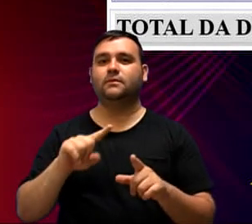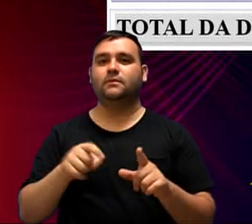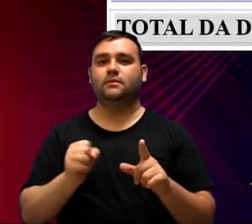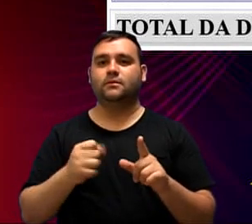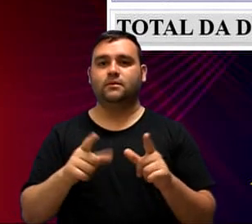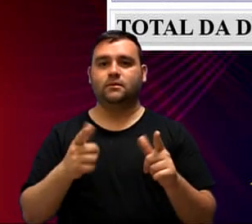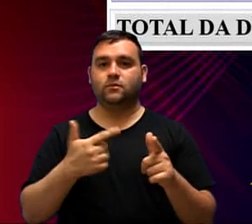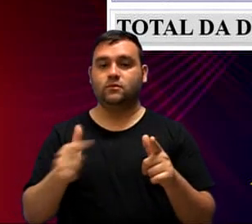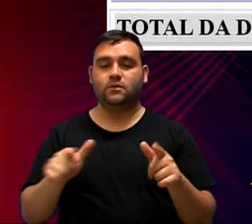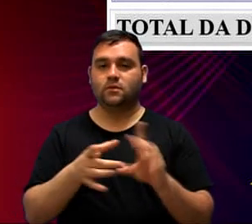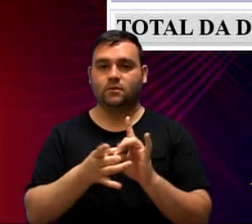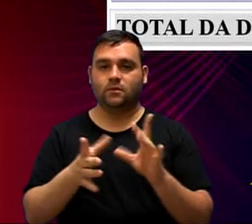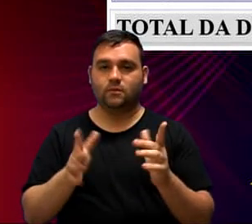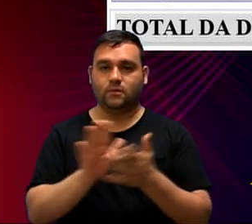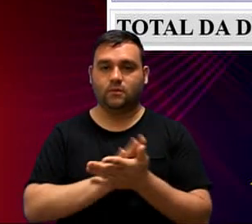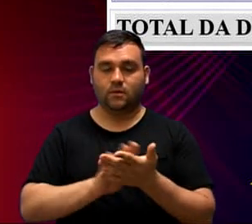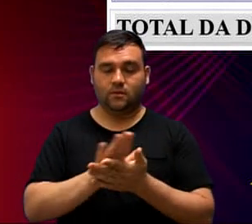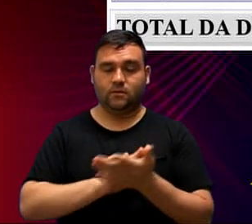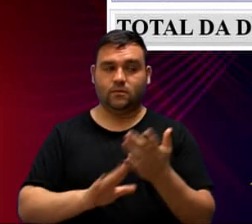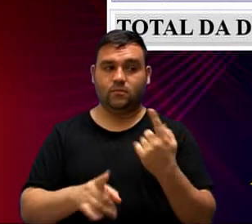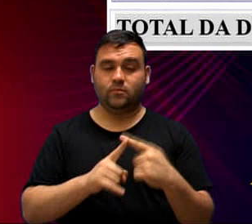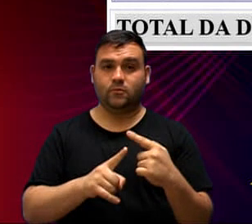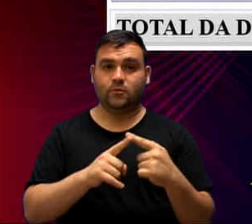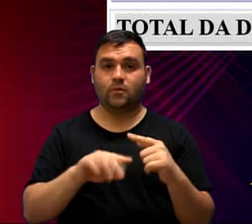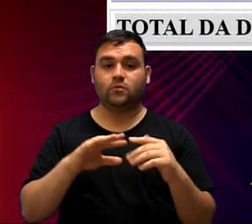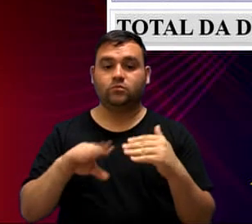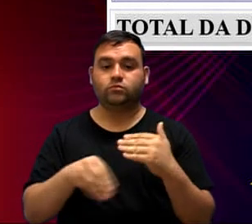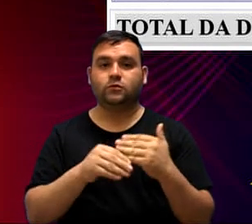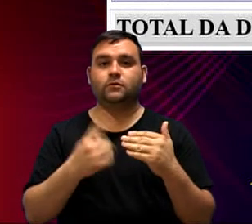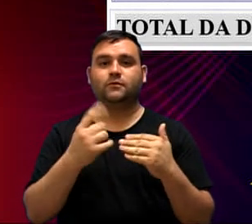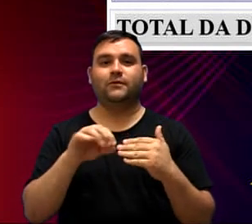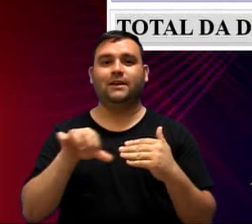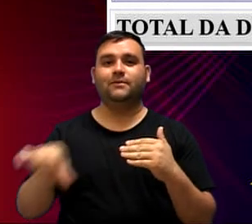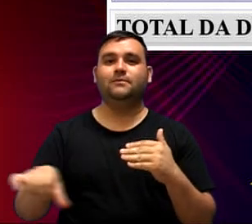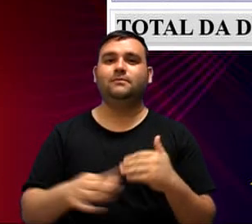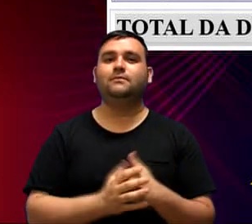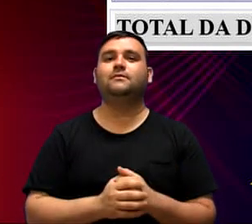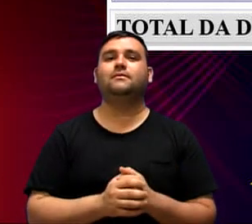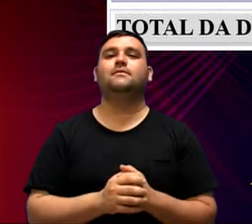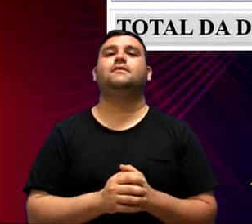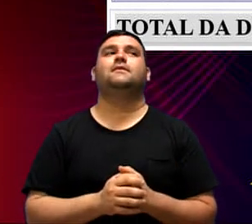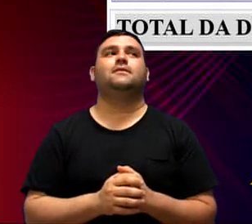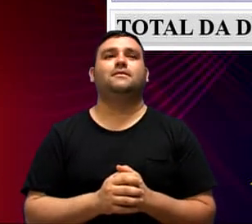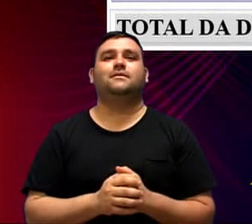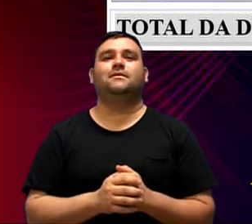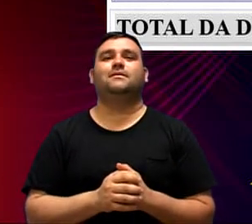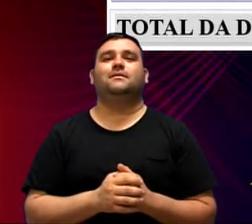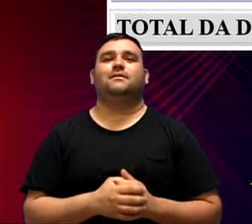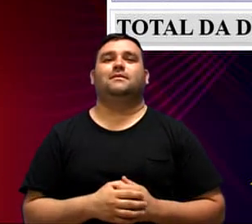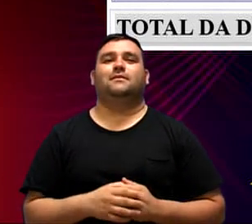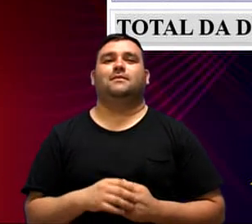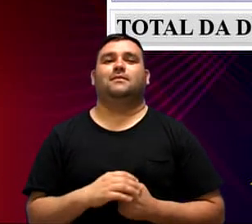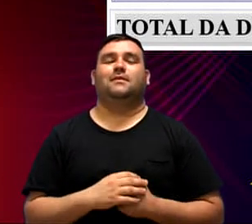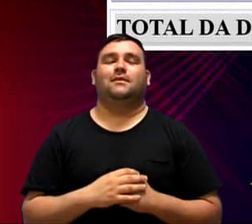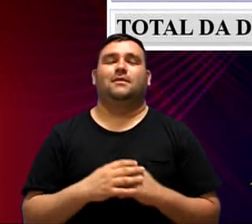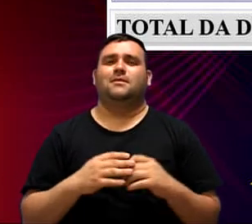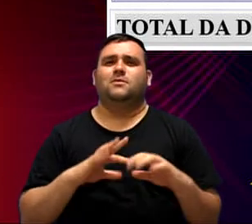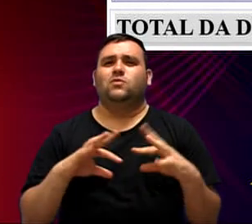R$ 109.355.005,68. Nós não temos ela aberta aqui para saber o que é que compõe o 109. Entendeu?